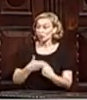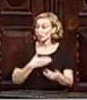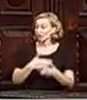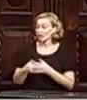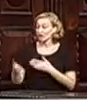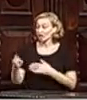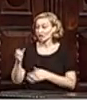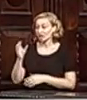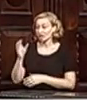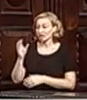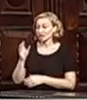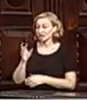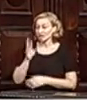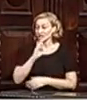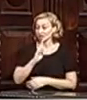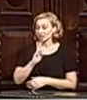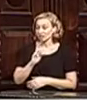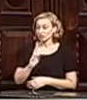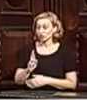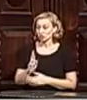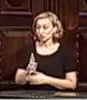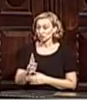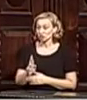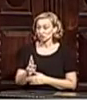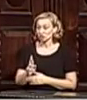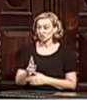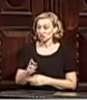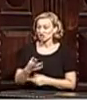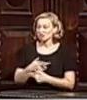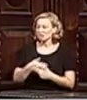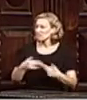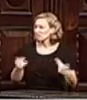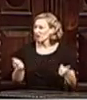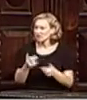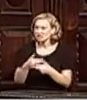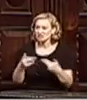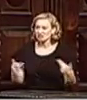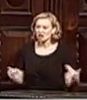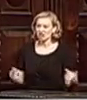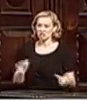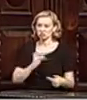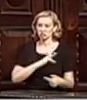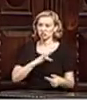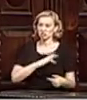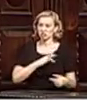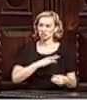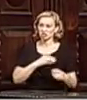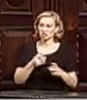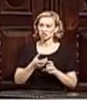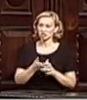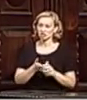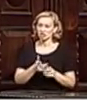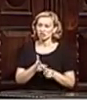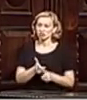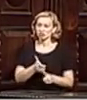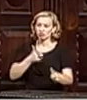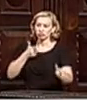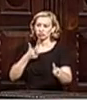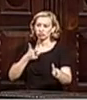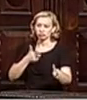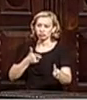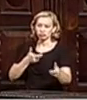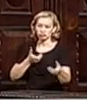resultado. Operações gigantescas mobilizando milhares de homens e equipamentos para não apreender um único